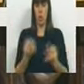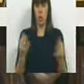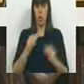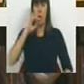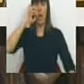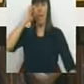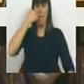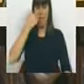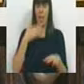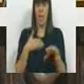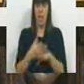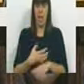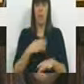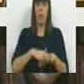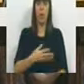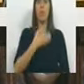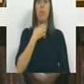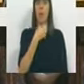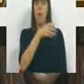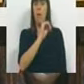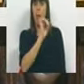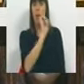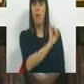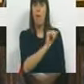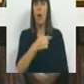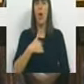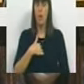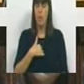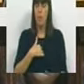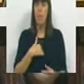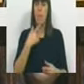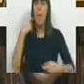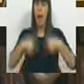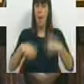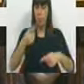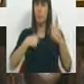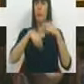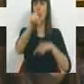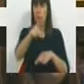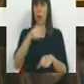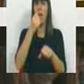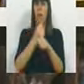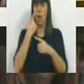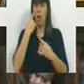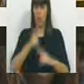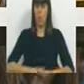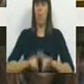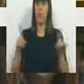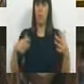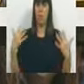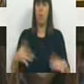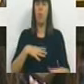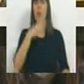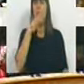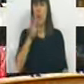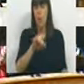adversamente afetados pela bancarrota socialista, eu apostaria muito consigo de que fez muita diferença. E até lhe